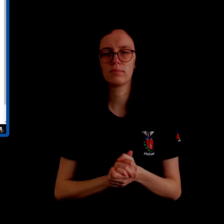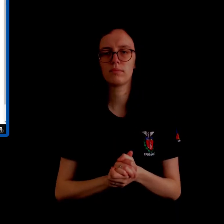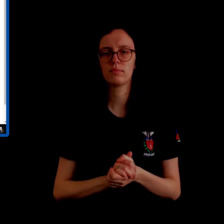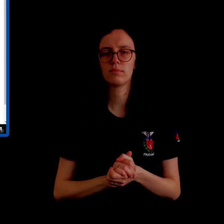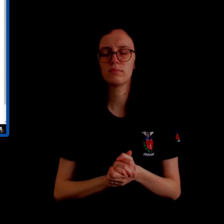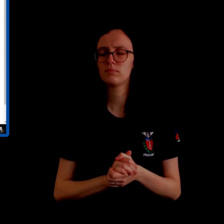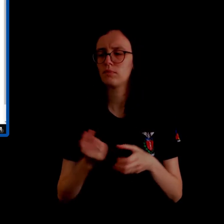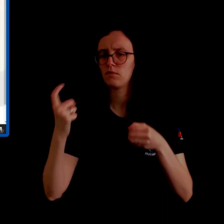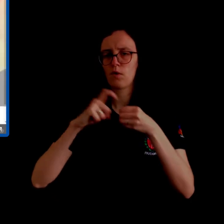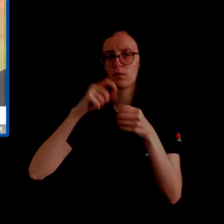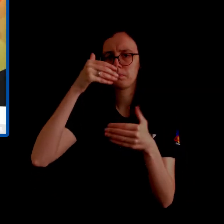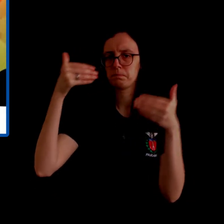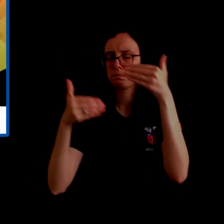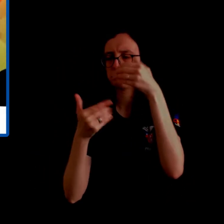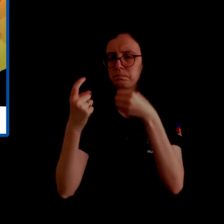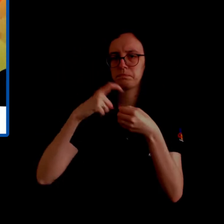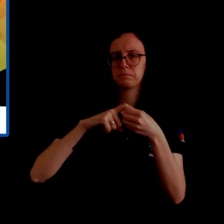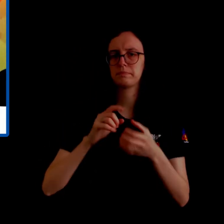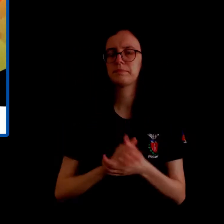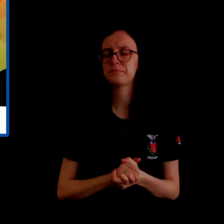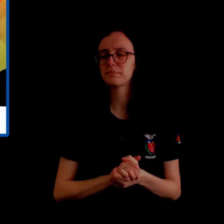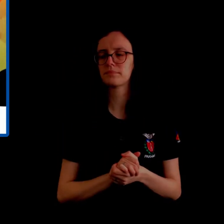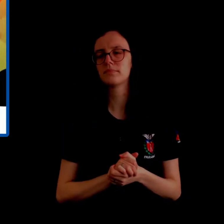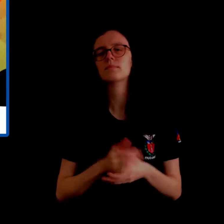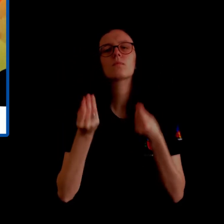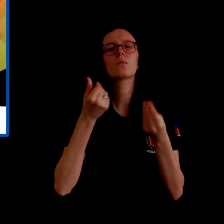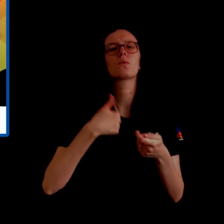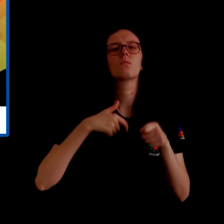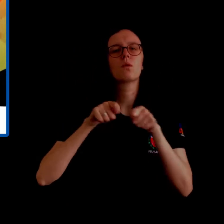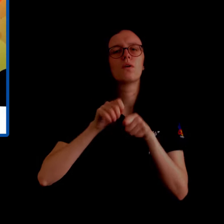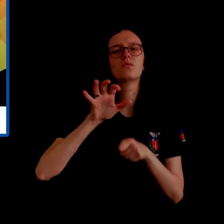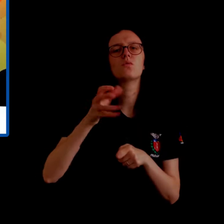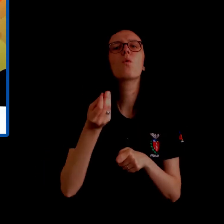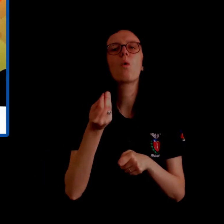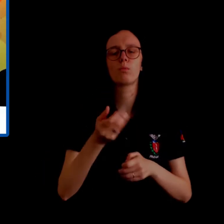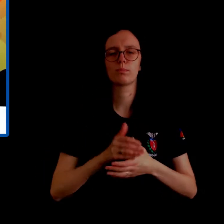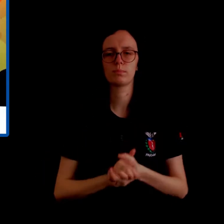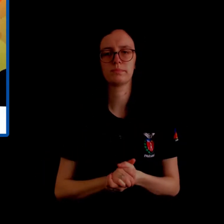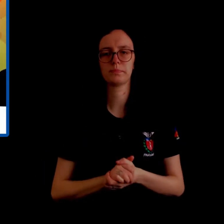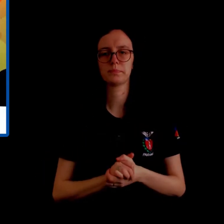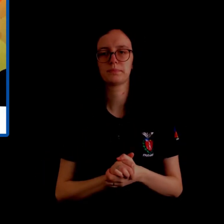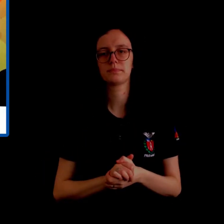mim por gentileza a tela. E como que eu faço isso?